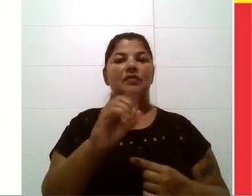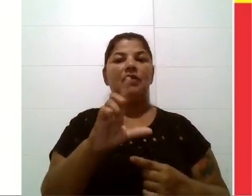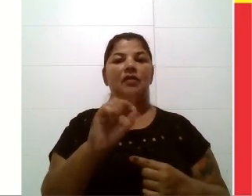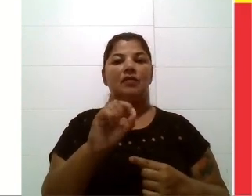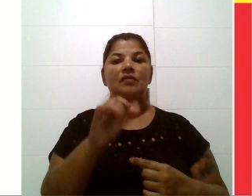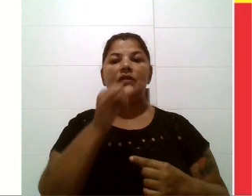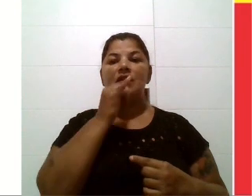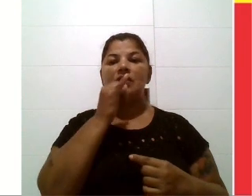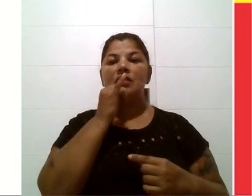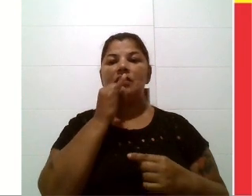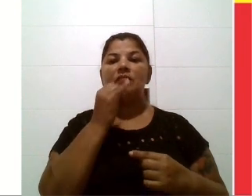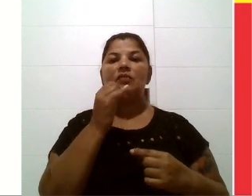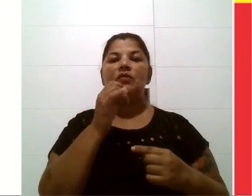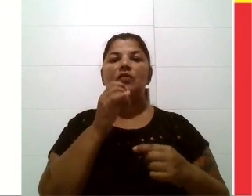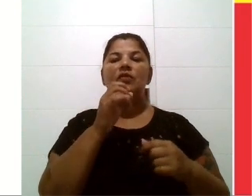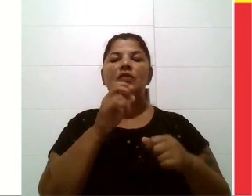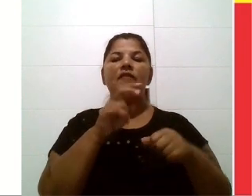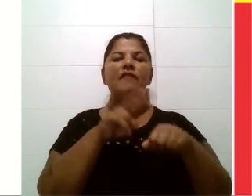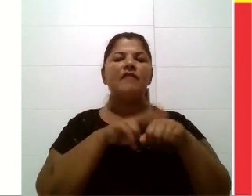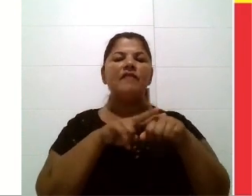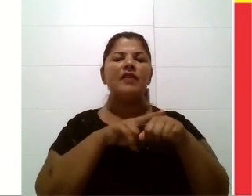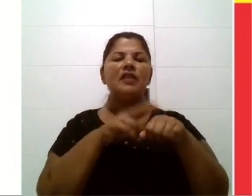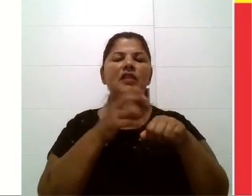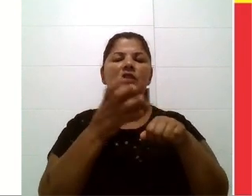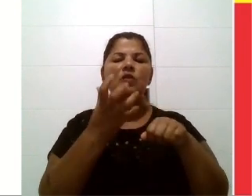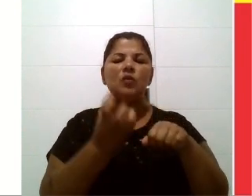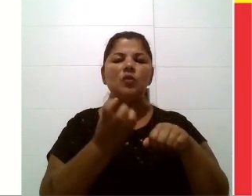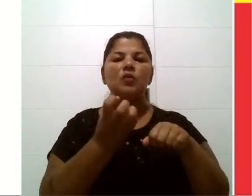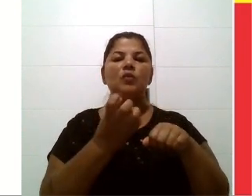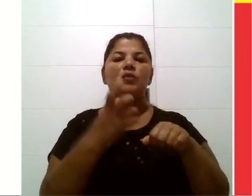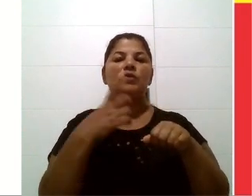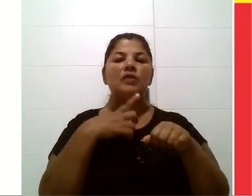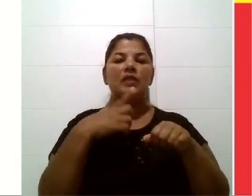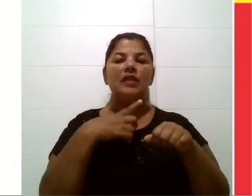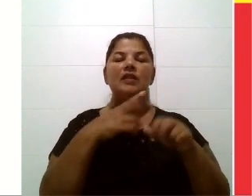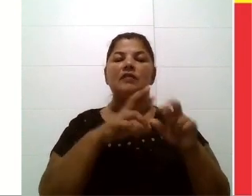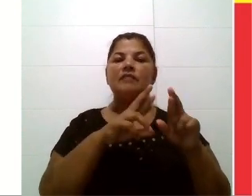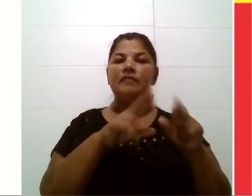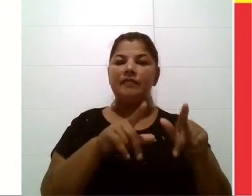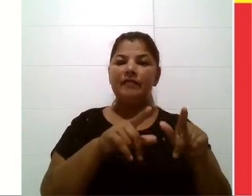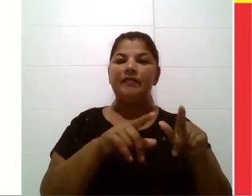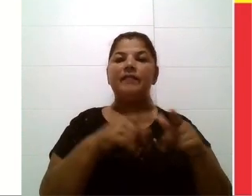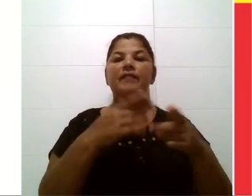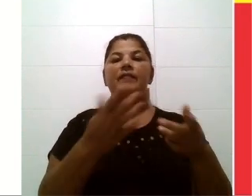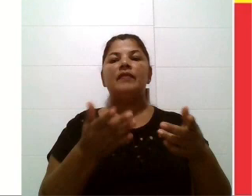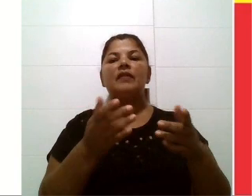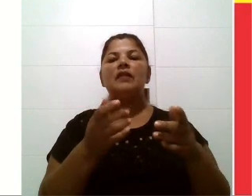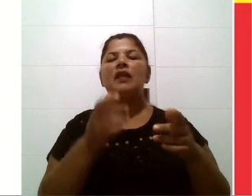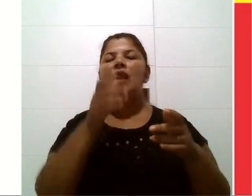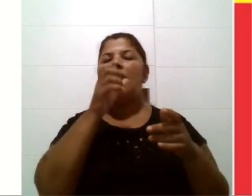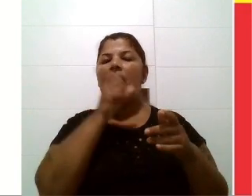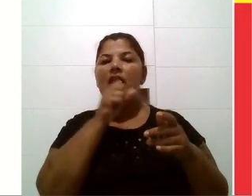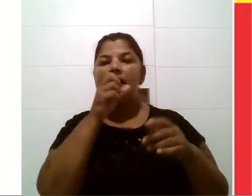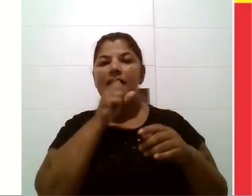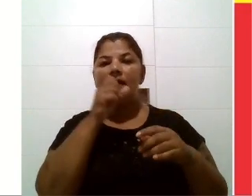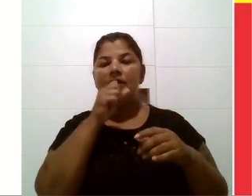verdezinho escuro, ele vai ter um nome, vai ter uma espécie diferente. O solo mais alaranjado,